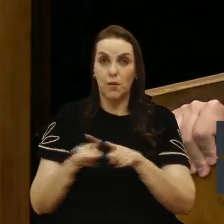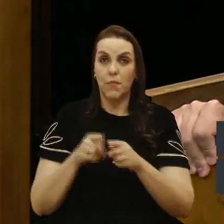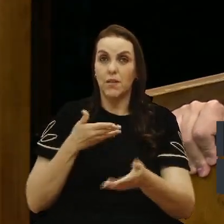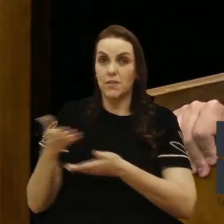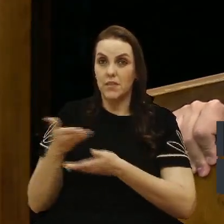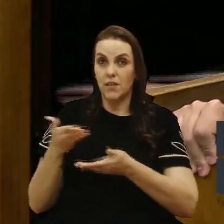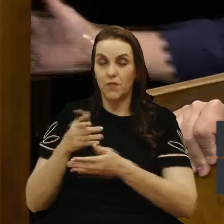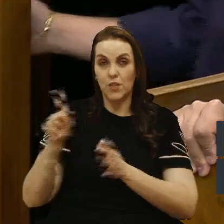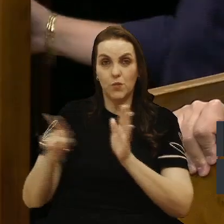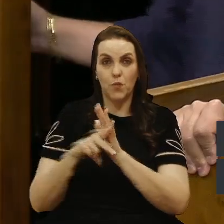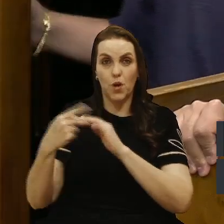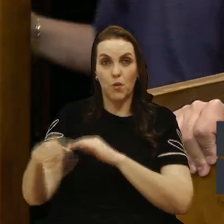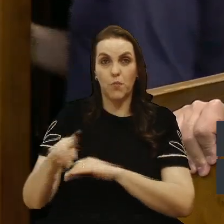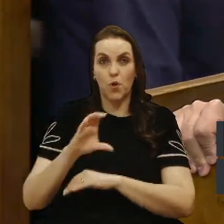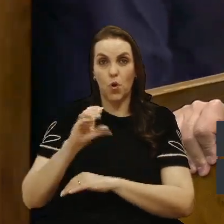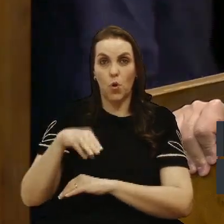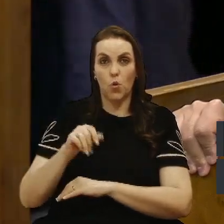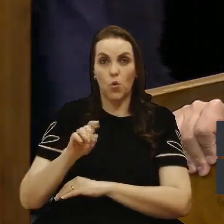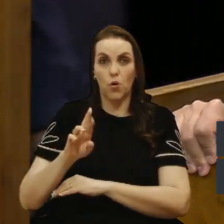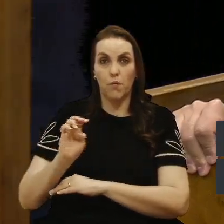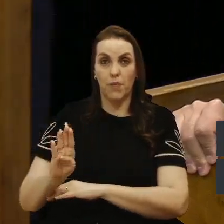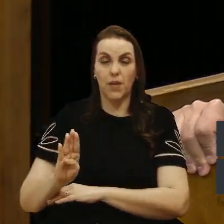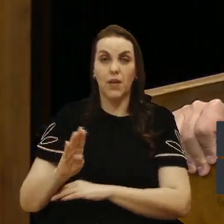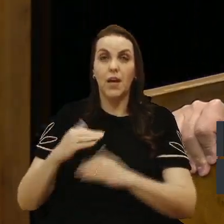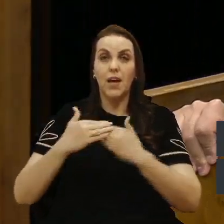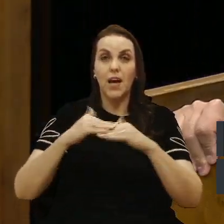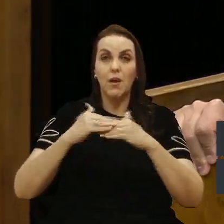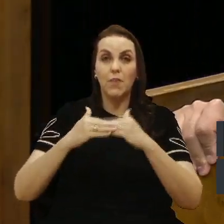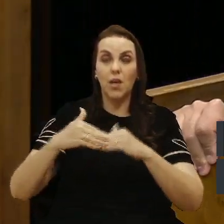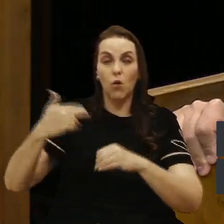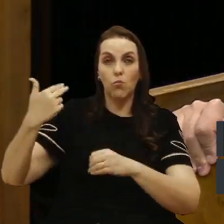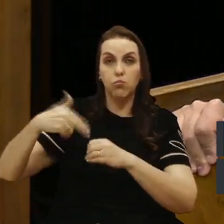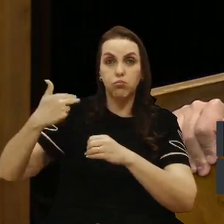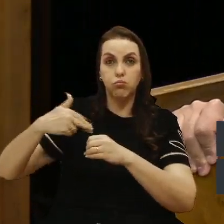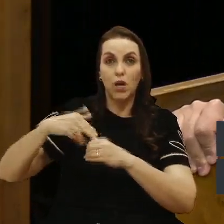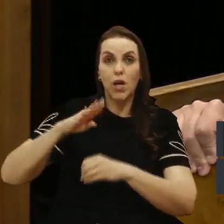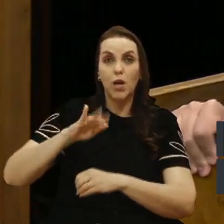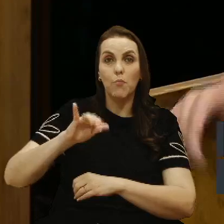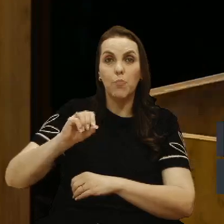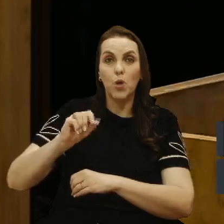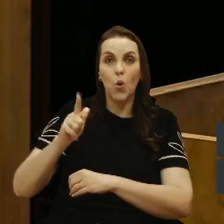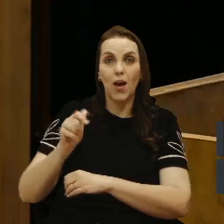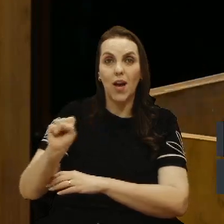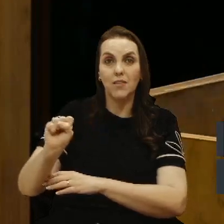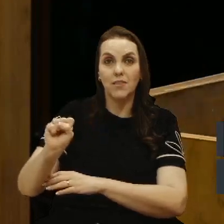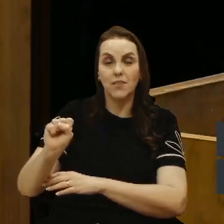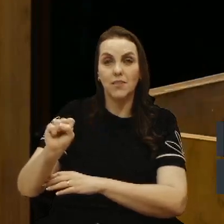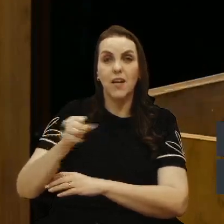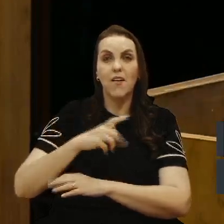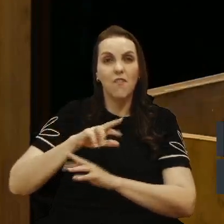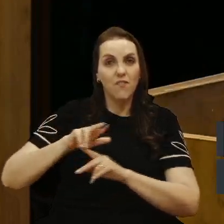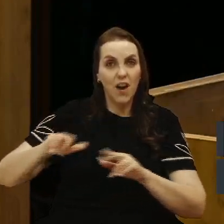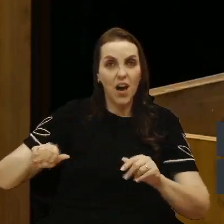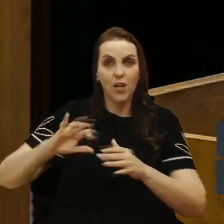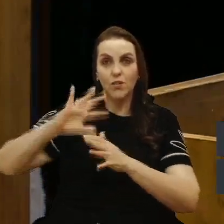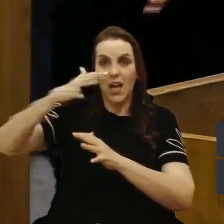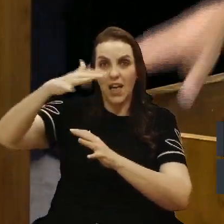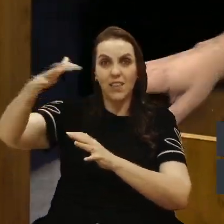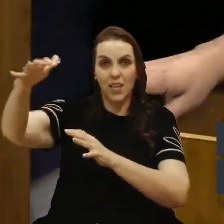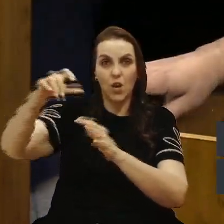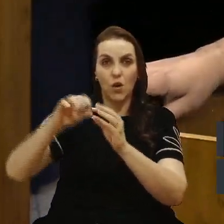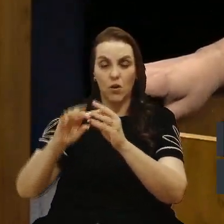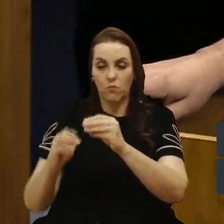caminhões são movidos a biogás, já que em vários dos aterros eles já transformam, né,